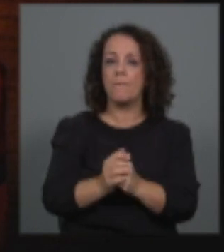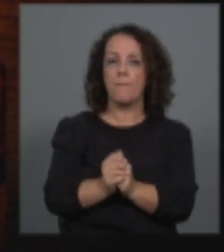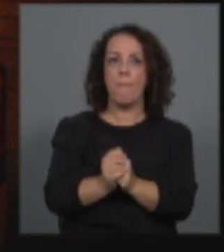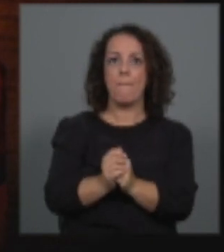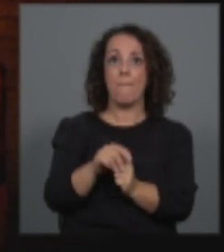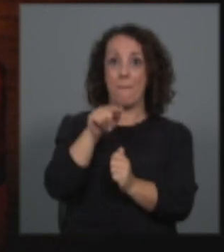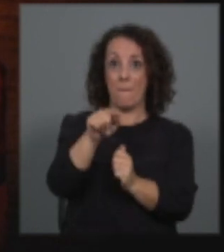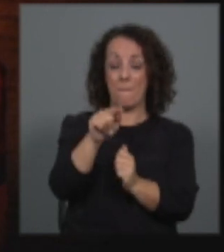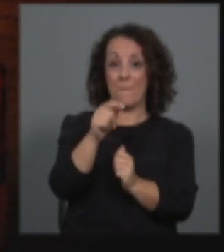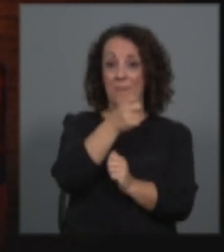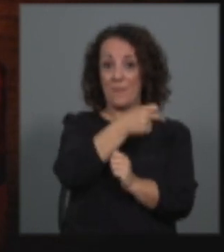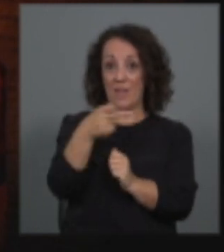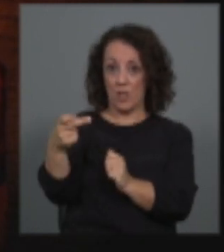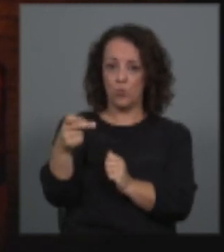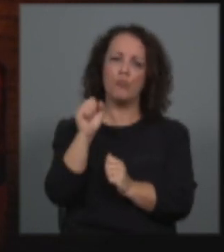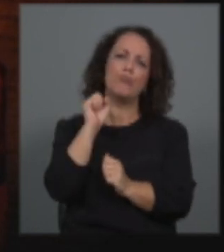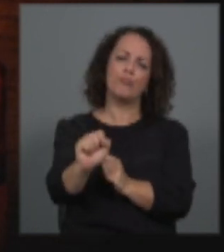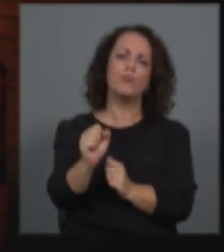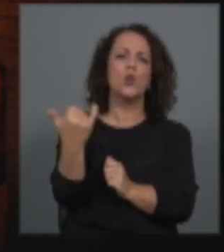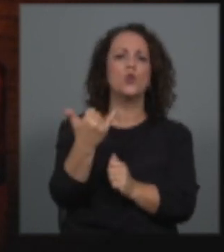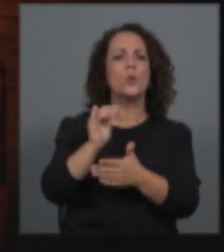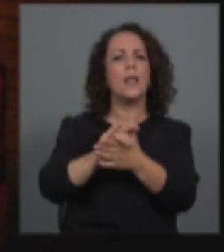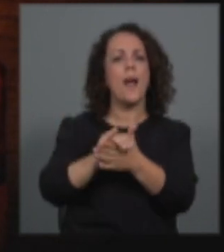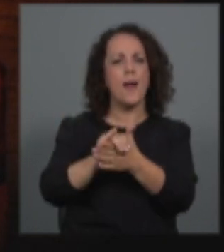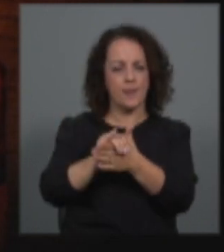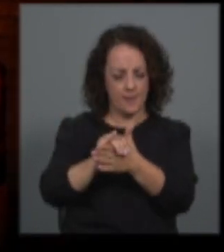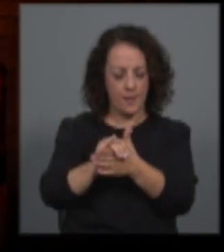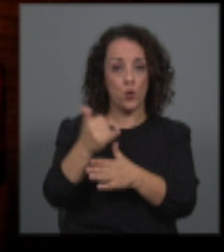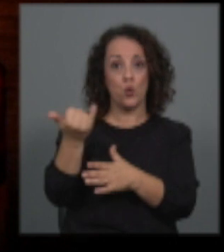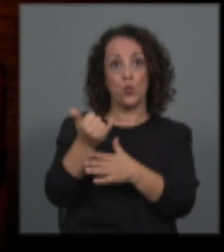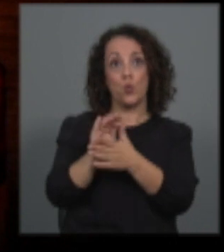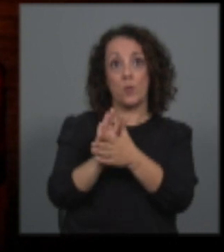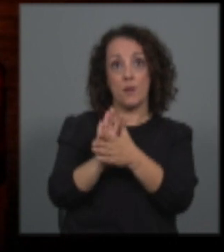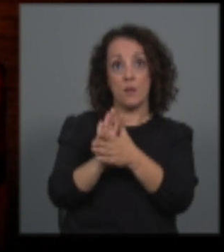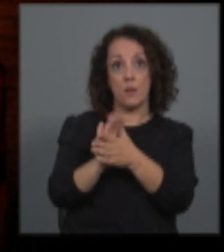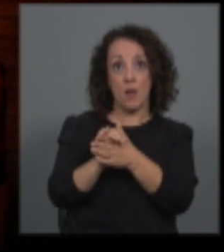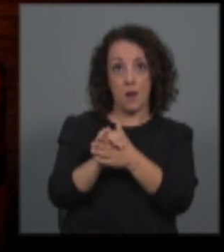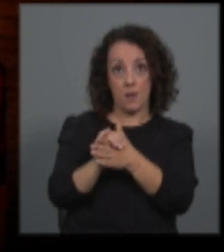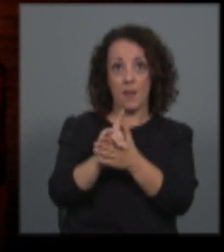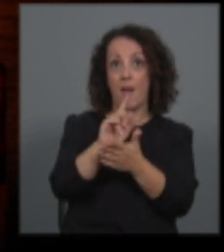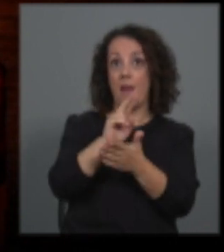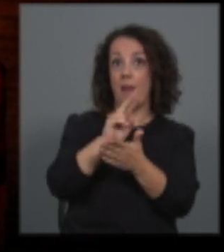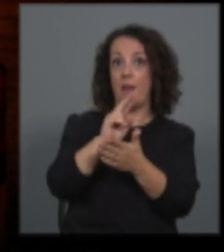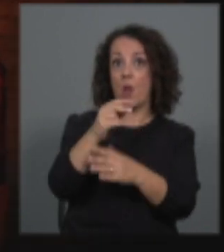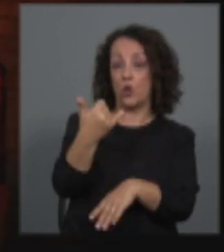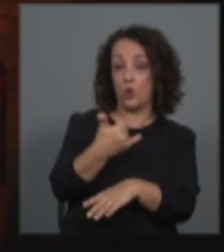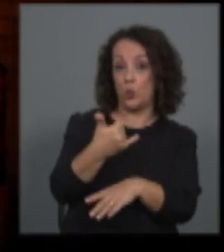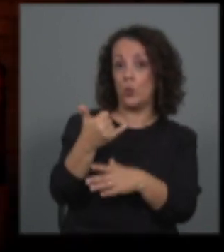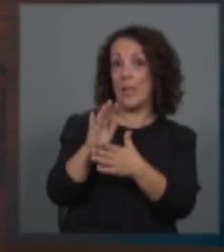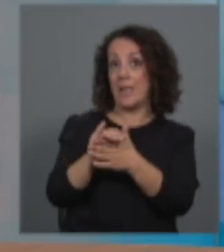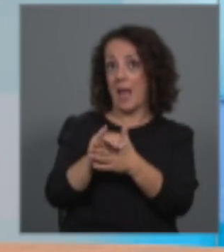este texto da segunda carta de São Pedro, curiosamente, é um